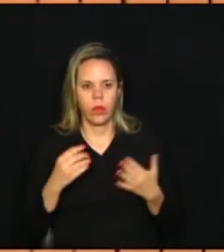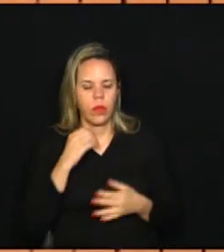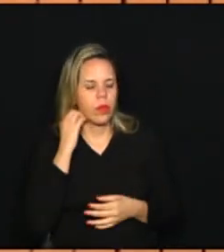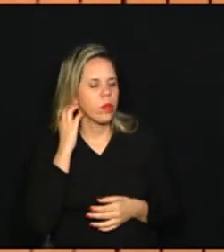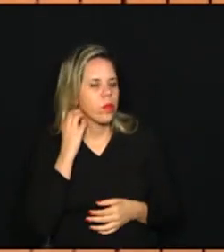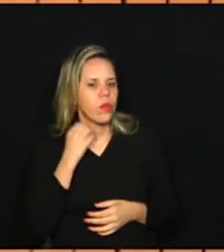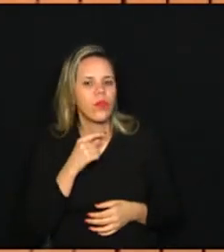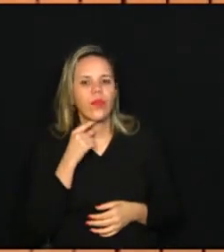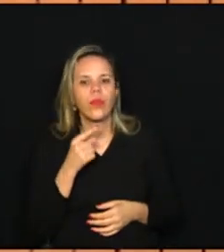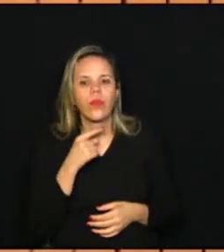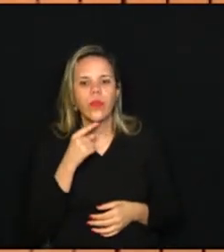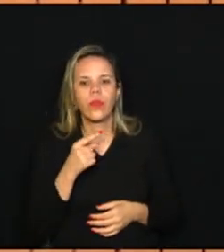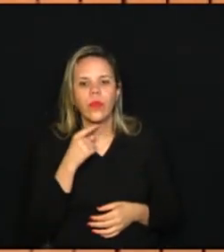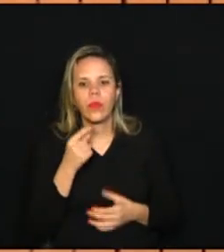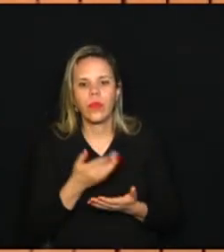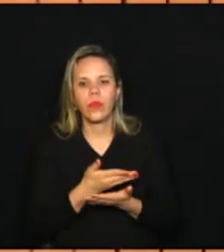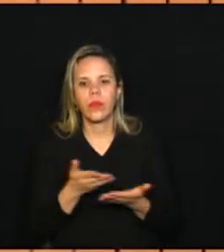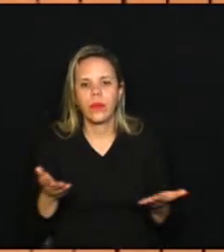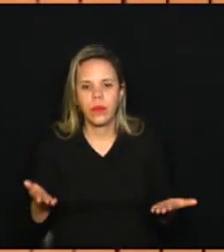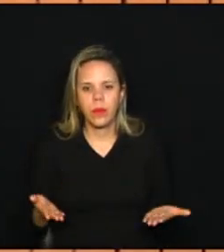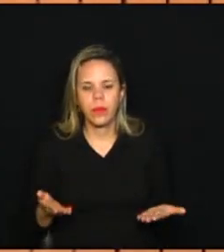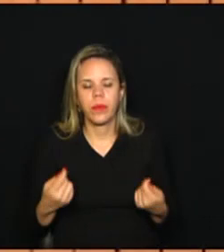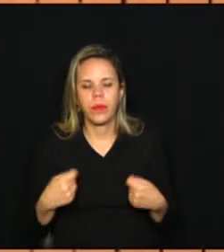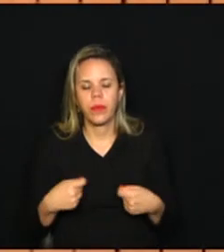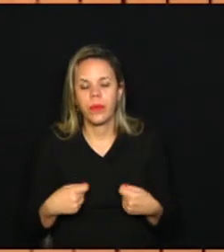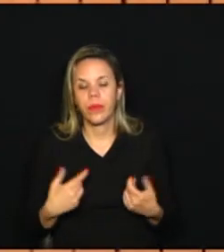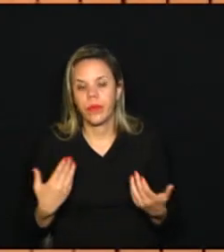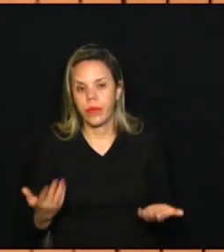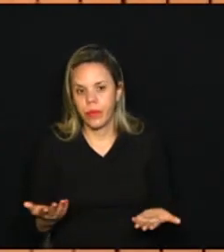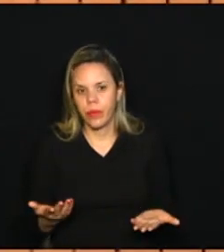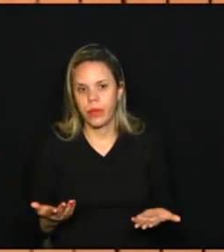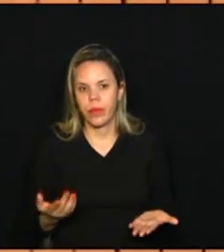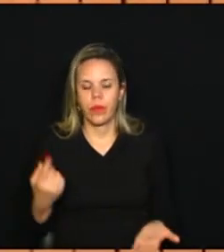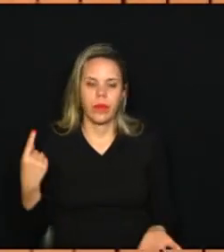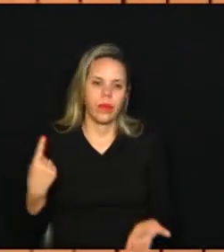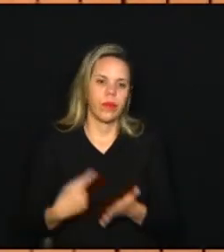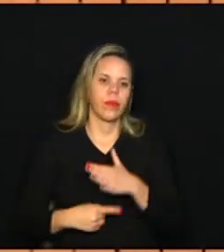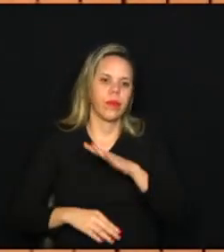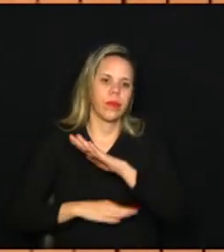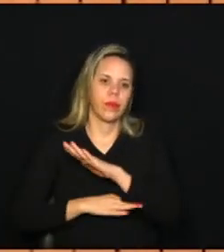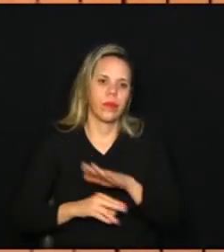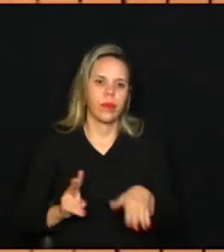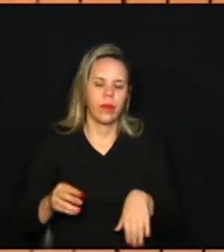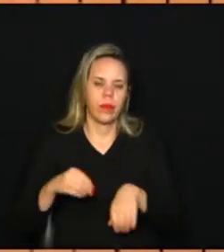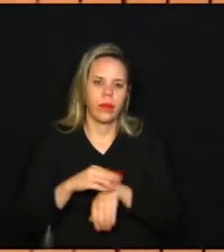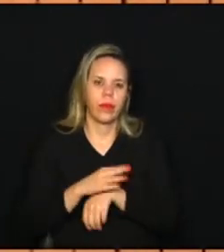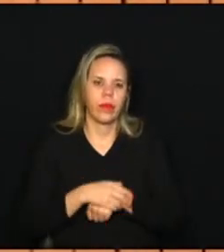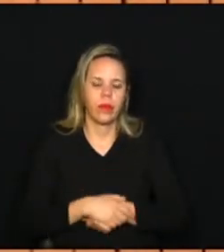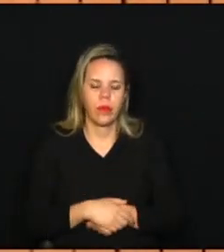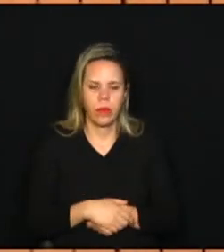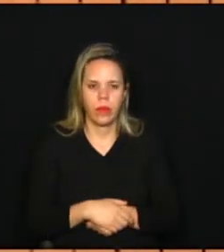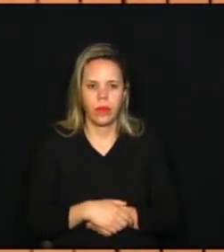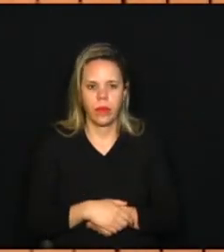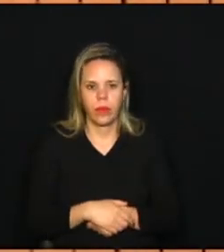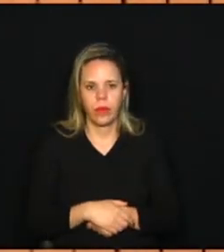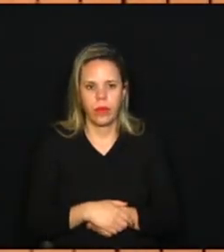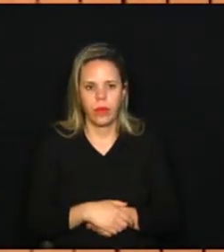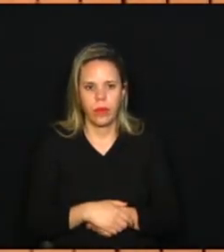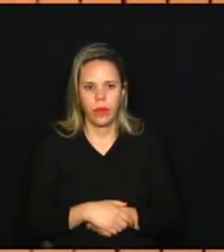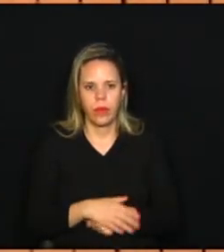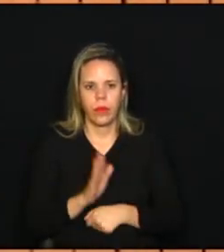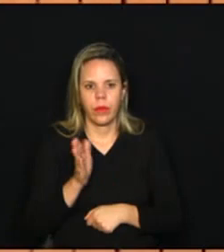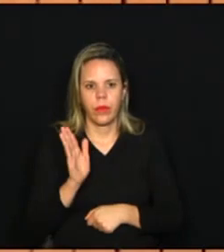os questionamentos, as demandas, enfim, conte com essa casa aqui. Eu já vou passar a palavra lá já